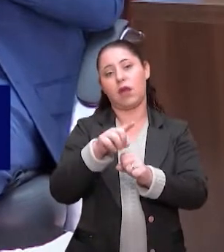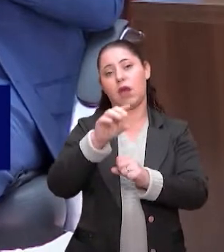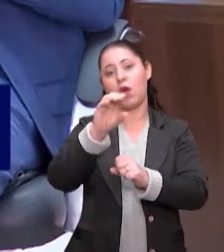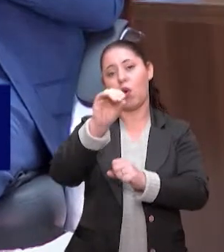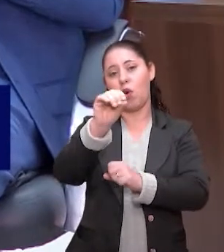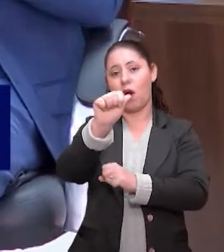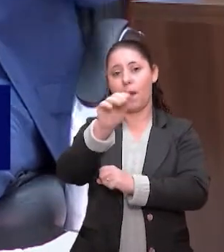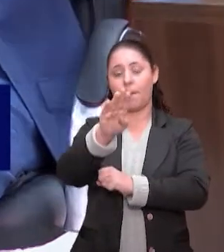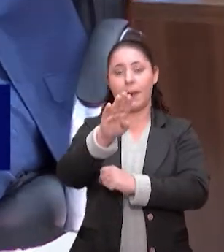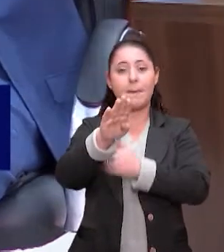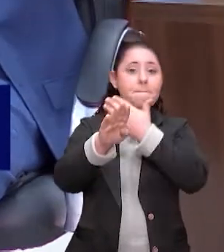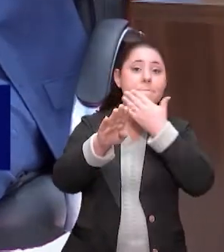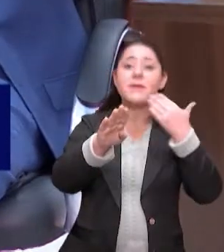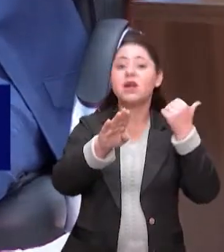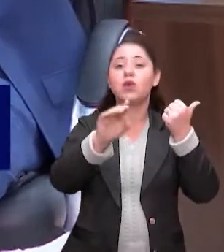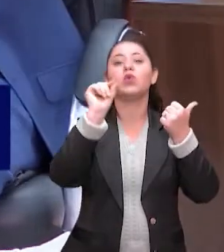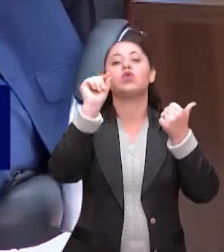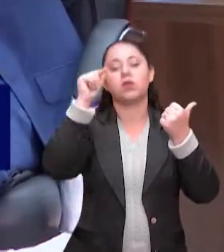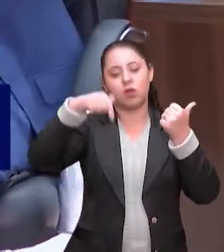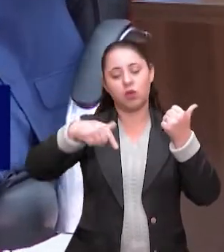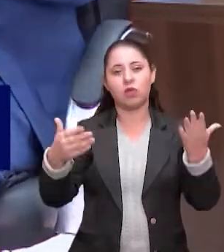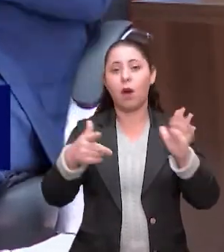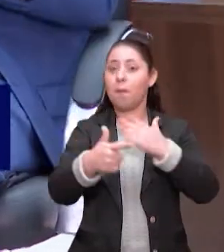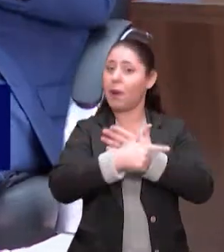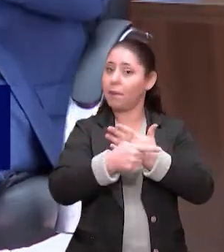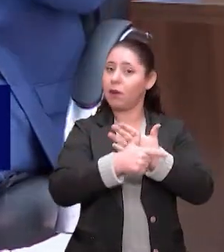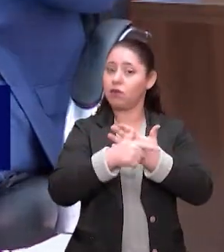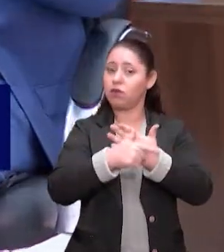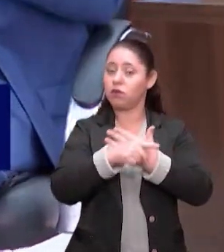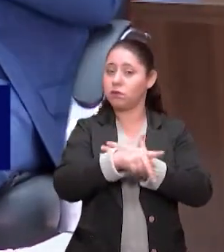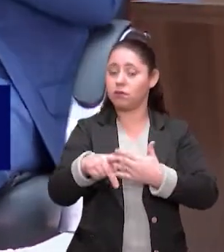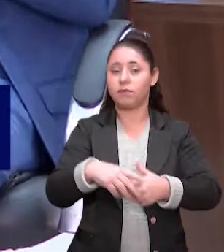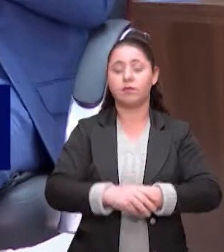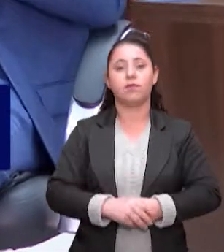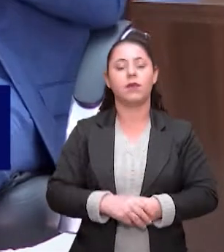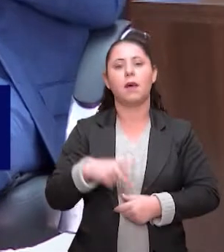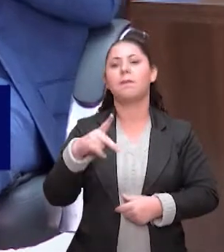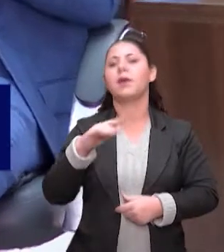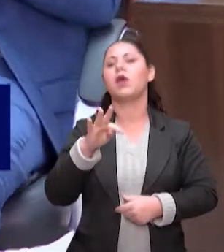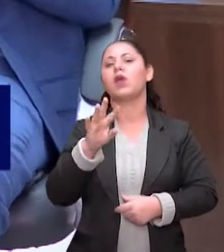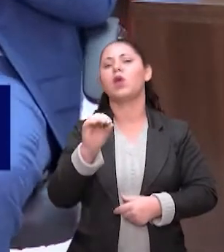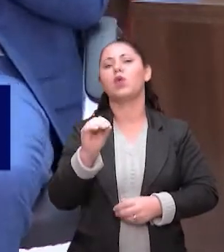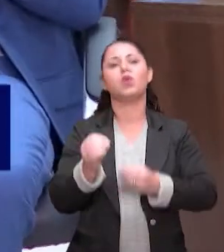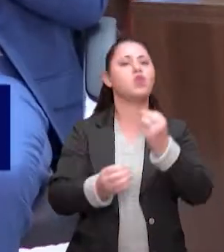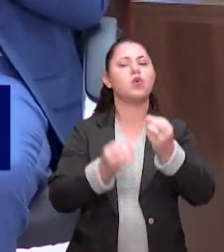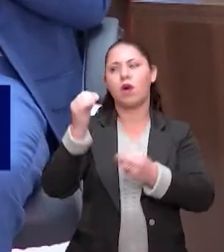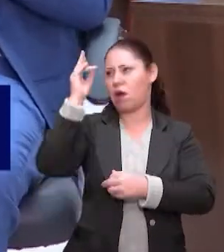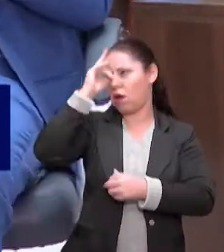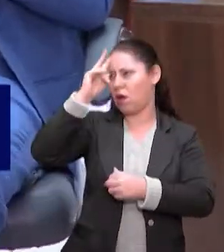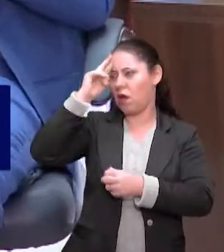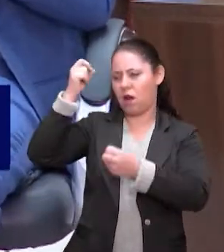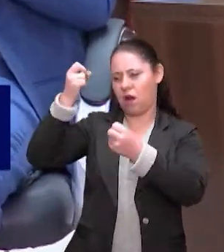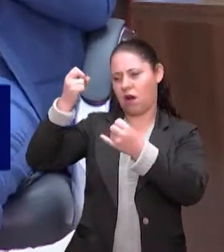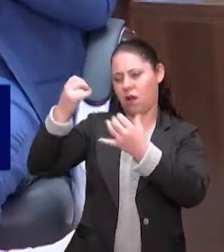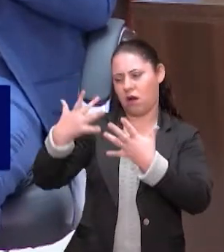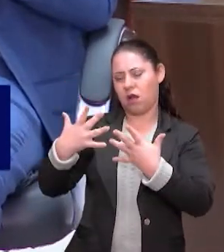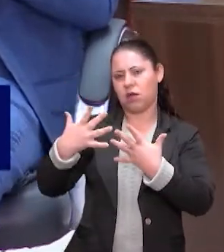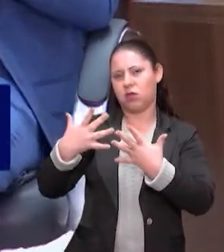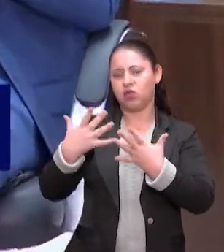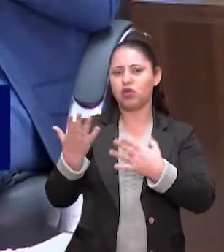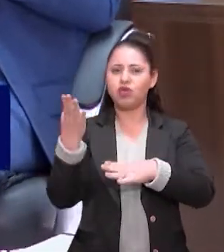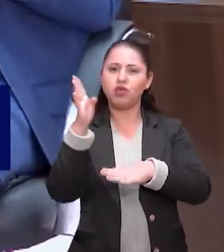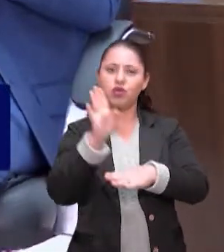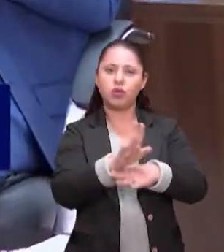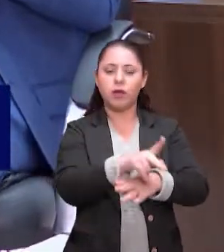anos, essa OAB esteja melhor do que ela está hoje. Esse é o papel de quem está aqui. Ô Bito, e como é que toda essa tua história te